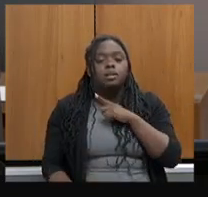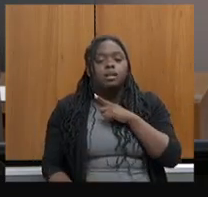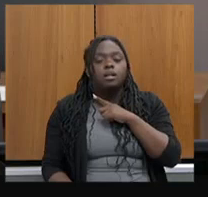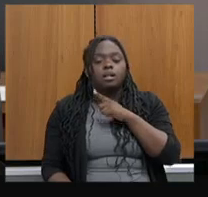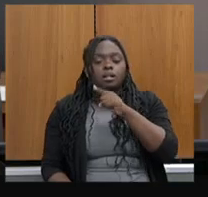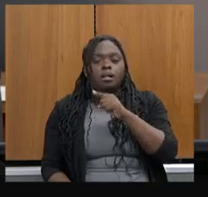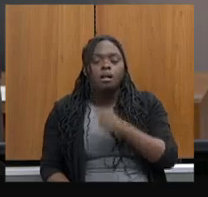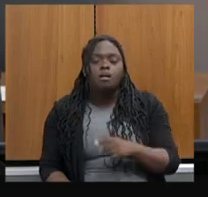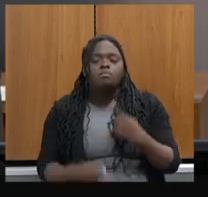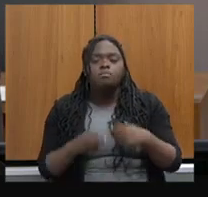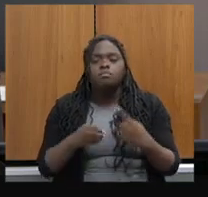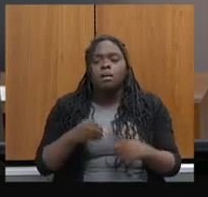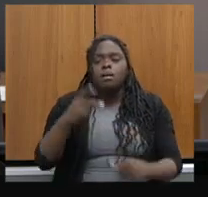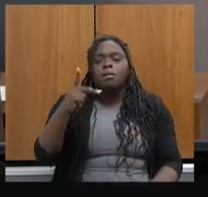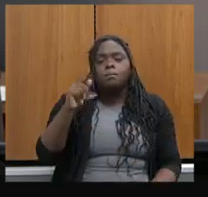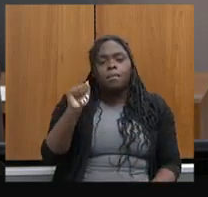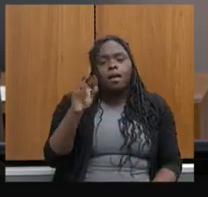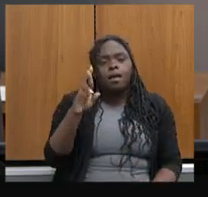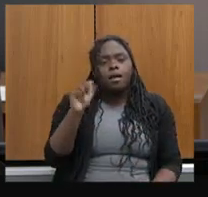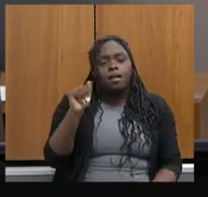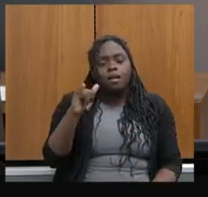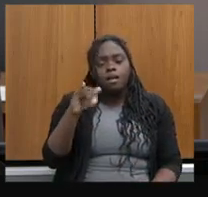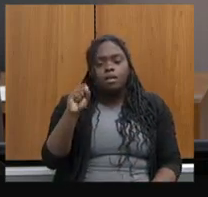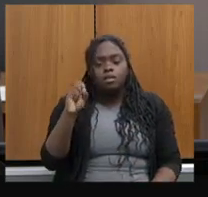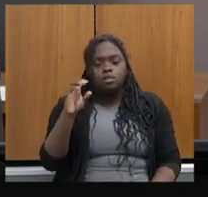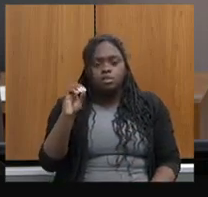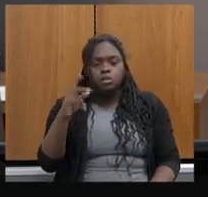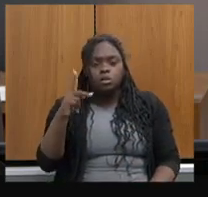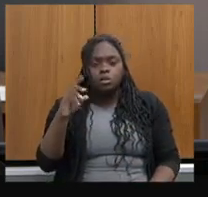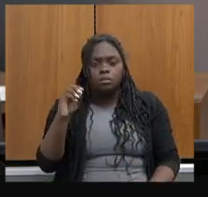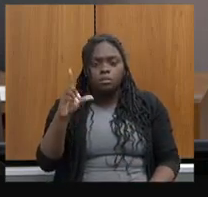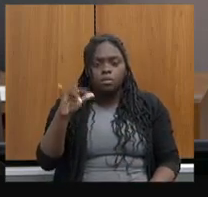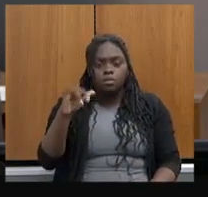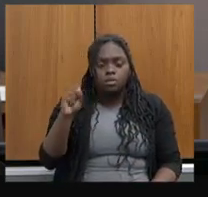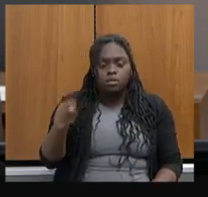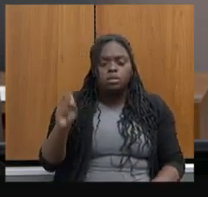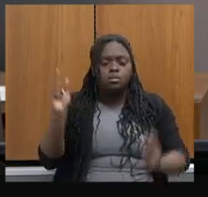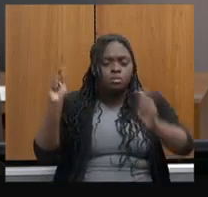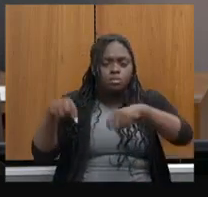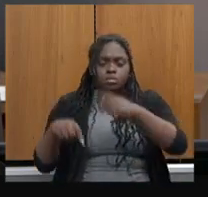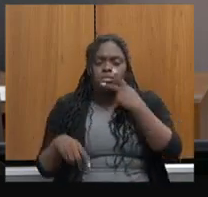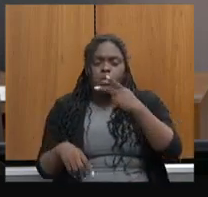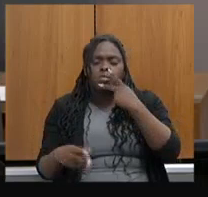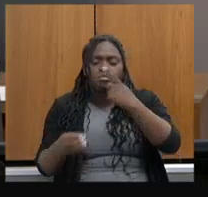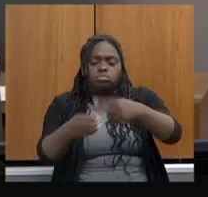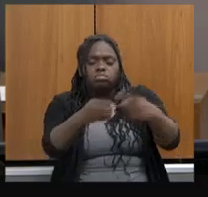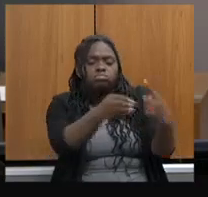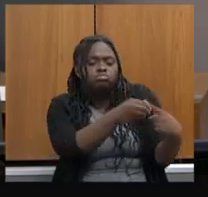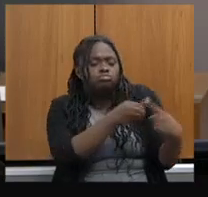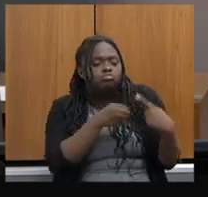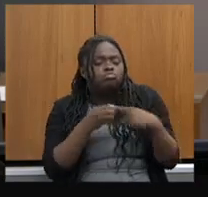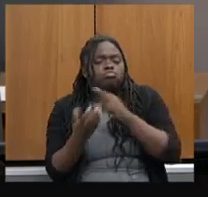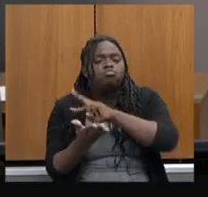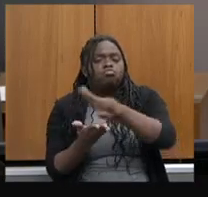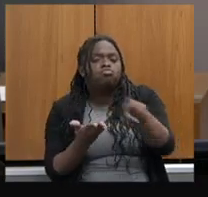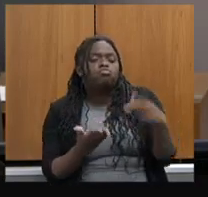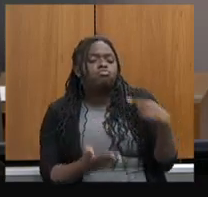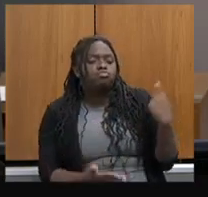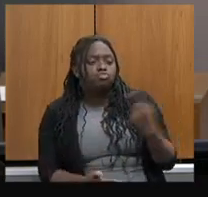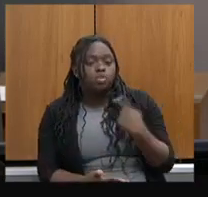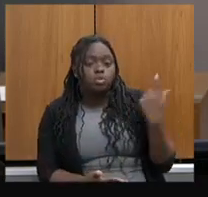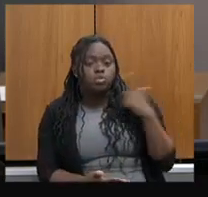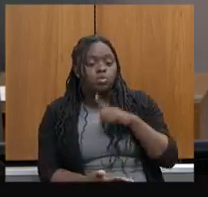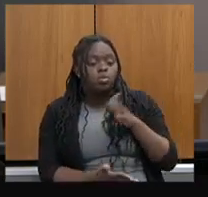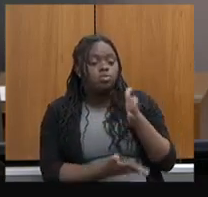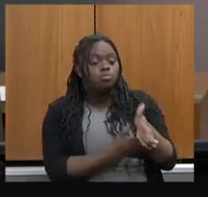Paraisópolis podemos falar aí de manga de qualquer outro município nós estamos alcançando é preciso